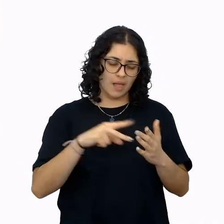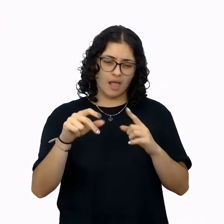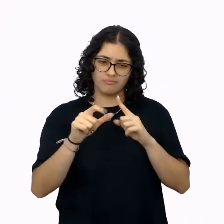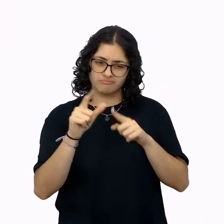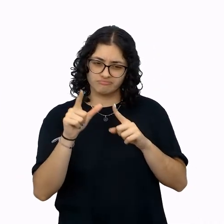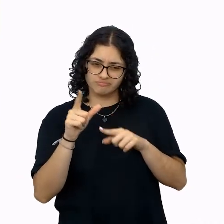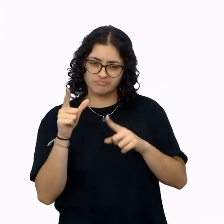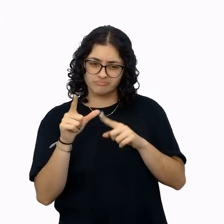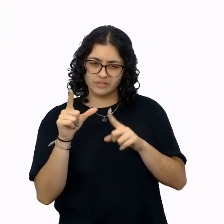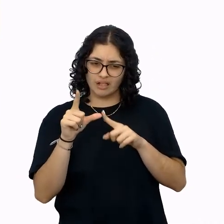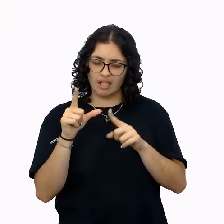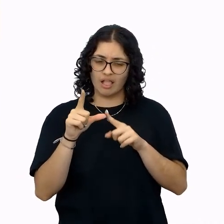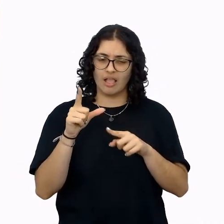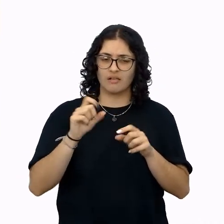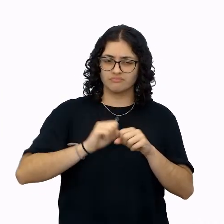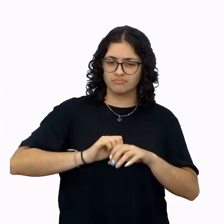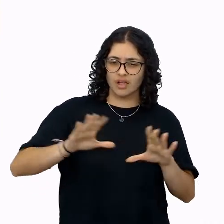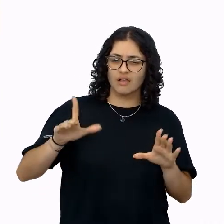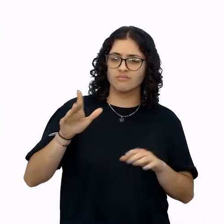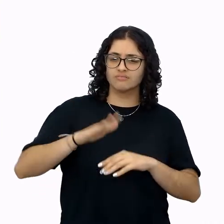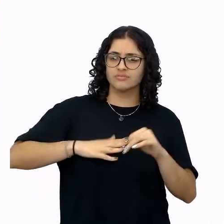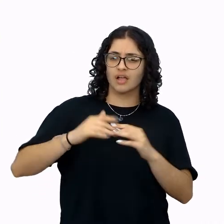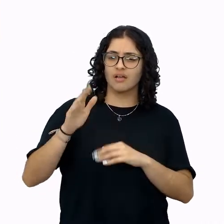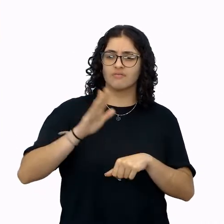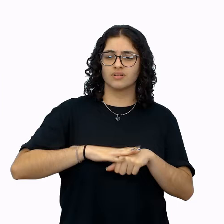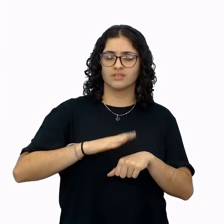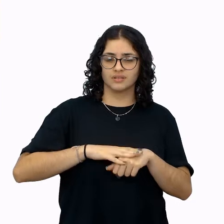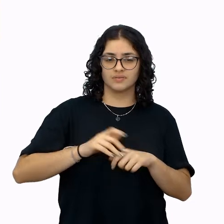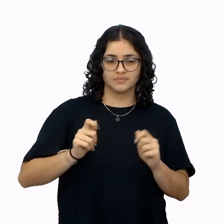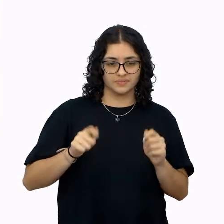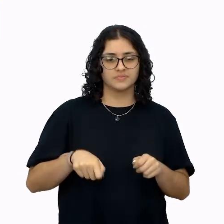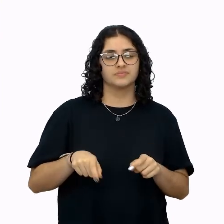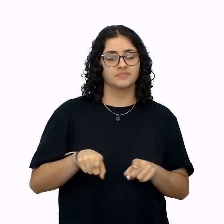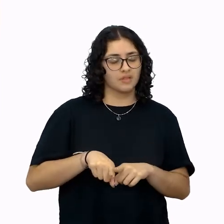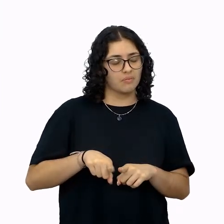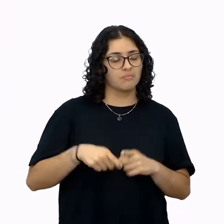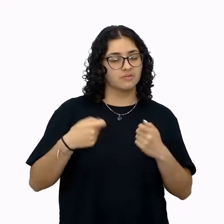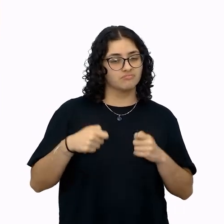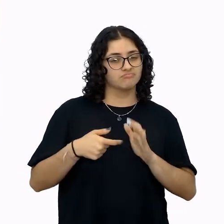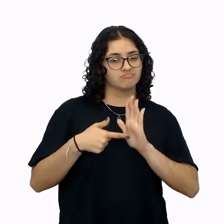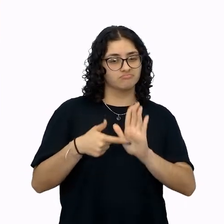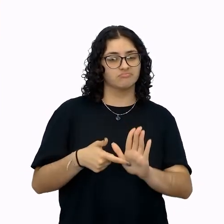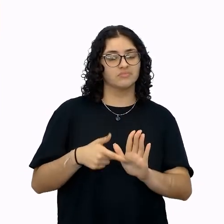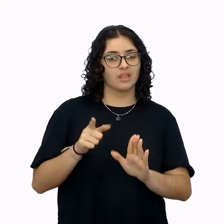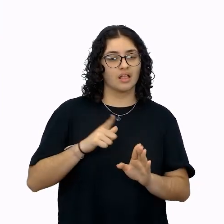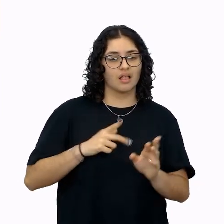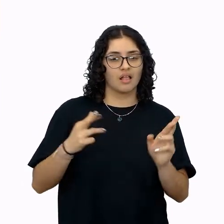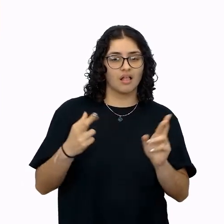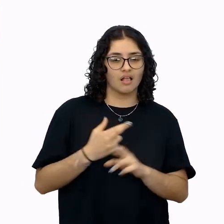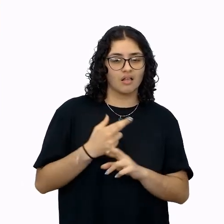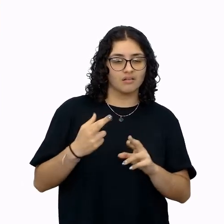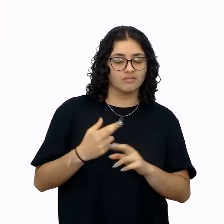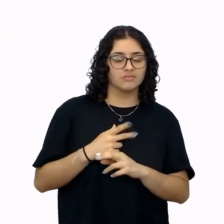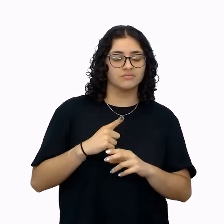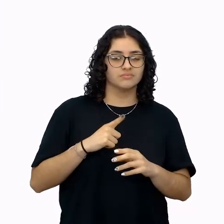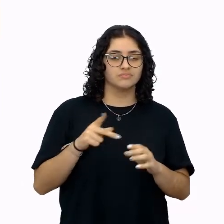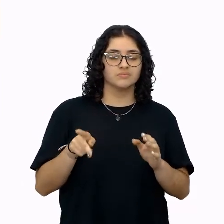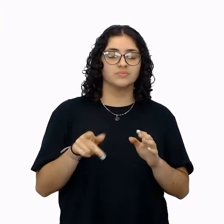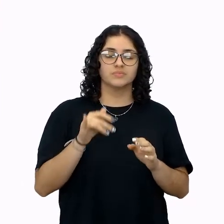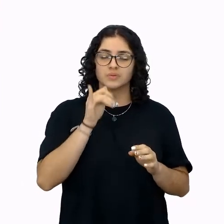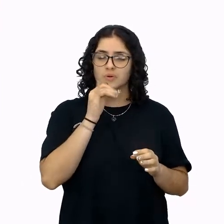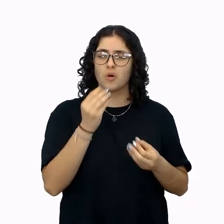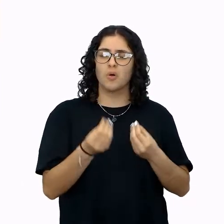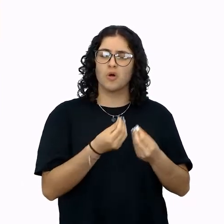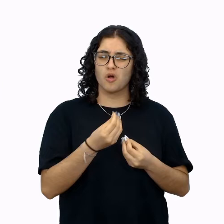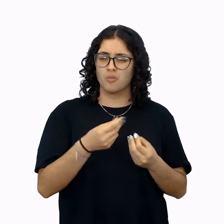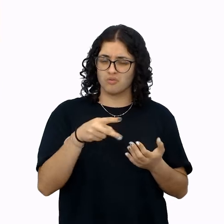ou seja, complementa mediante as práticas comunicativas. Também vale destacar que é uma relação intrínseca entre textos e leitores, uma